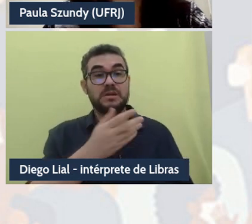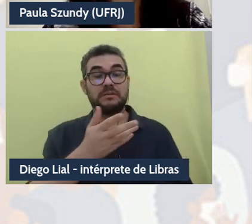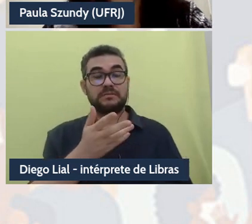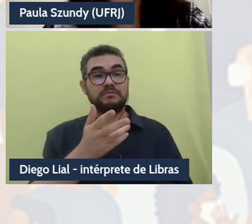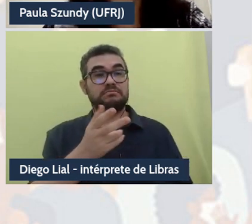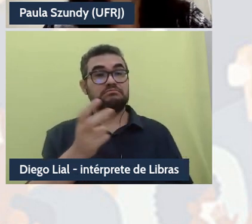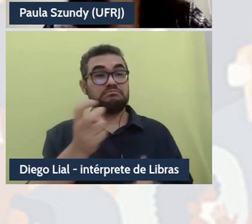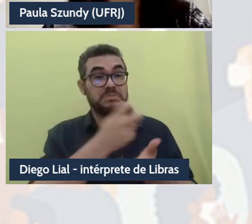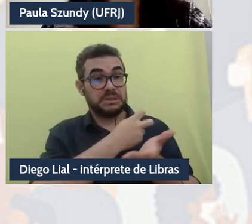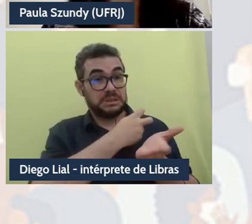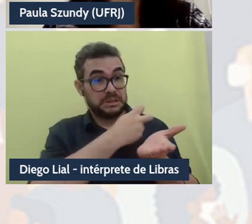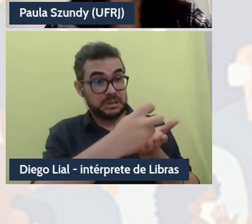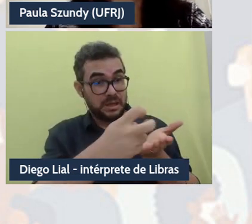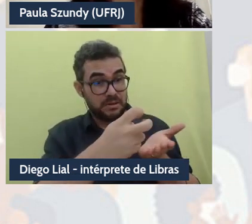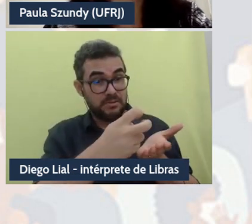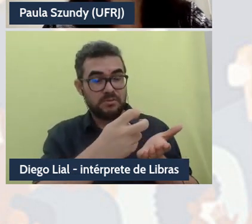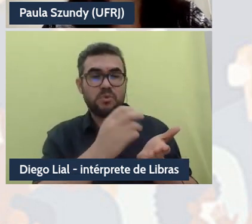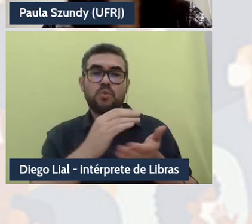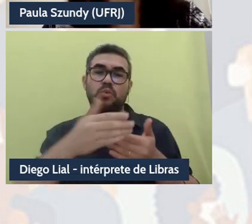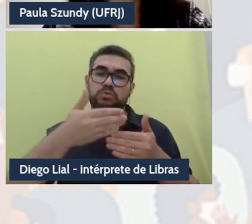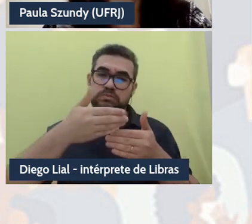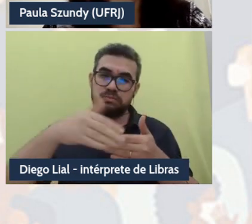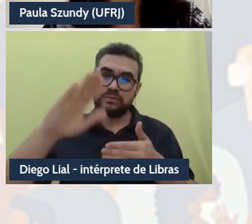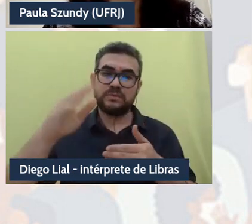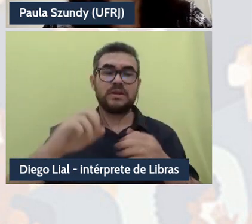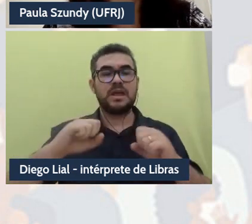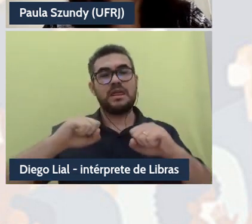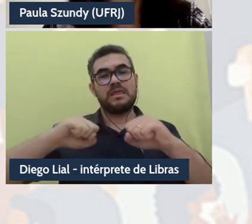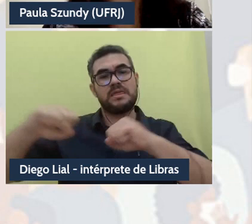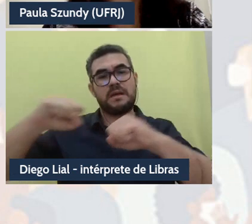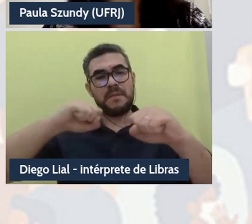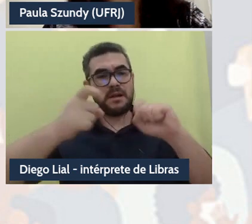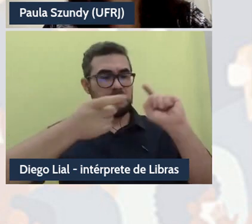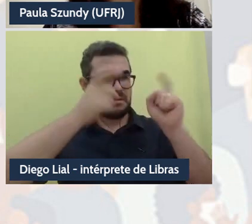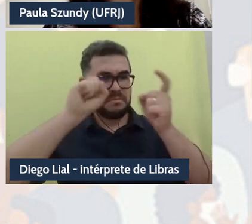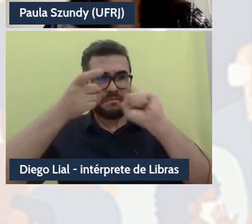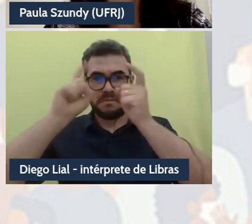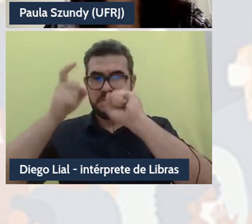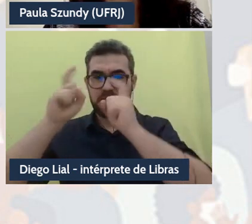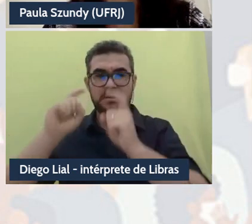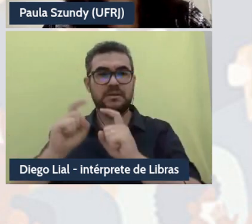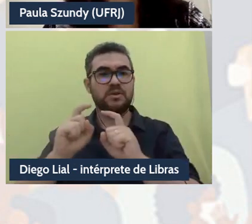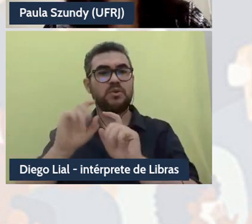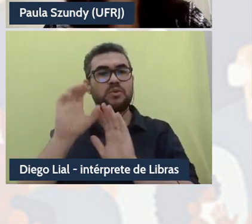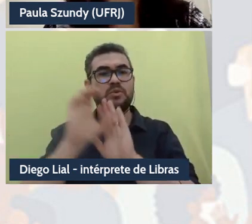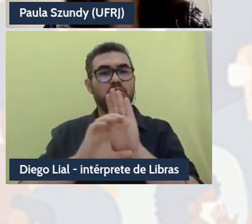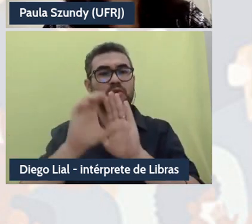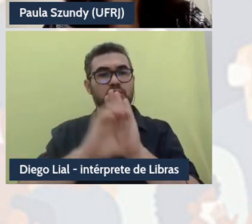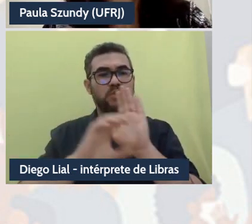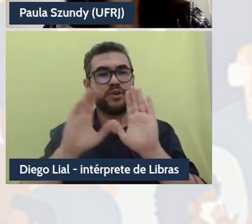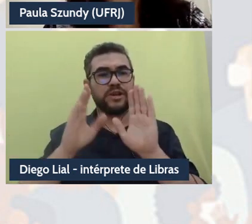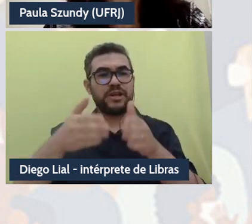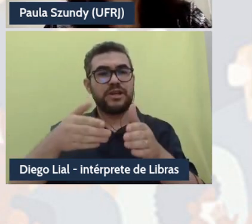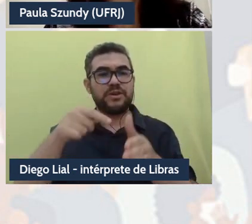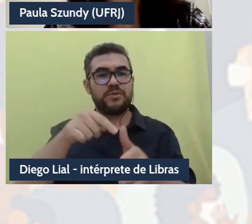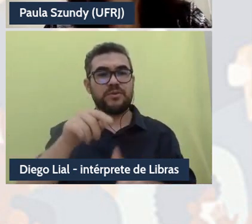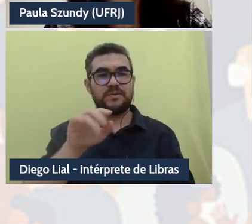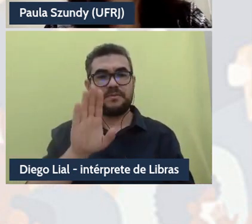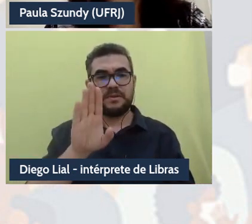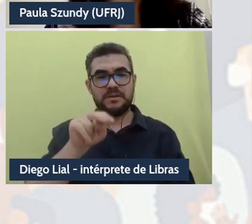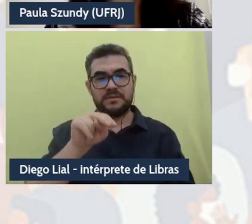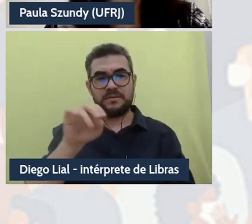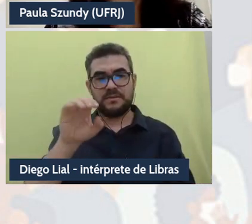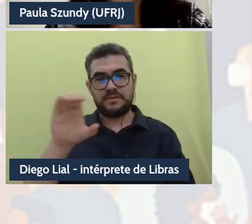de políticas curriculares, como a BNCC, tentaram deslegitimar e desqualificar as